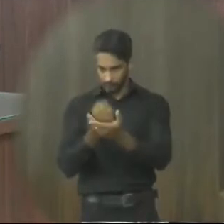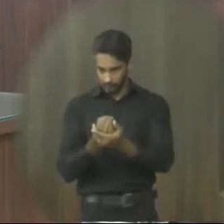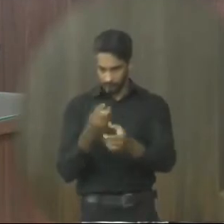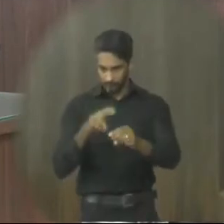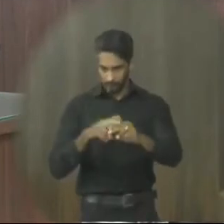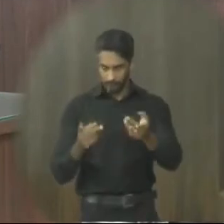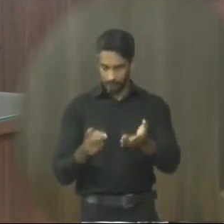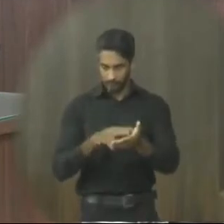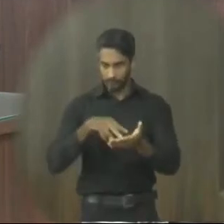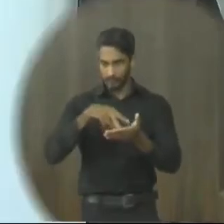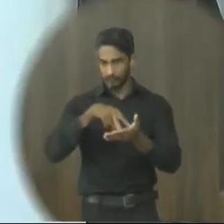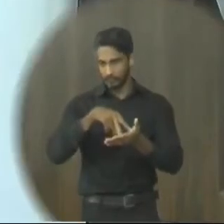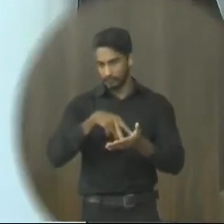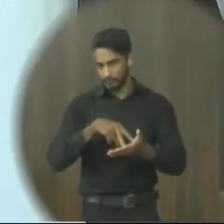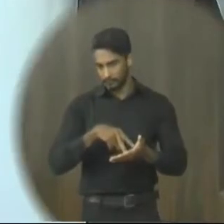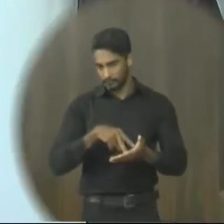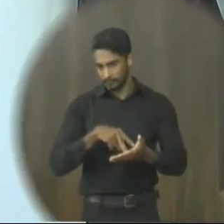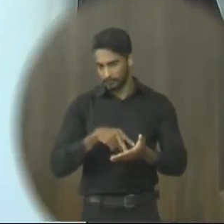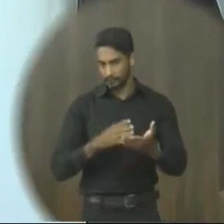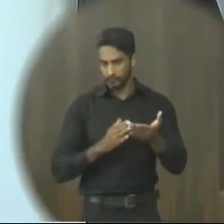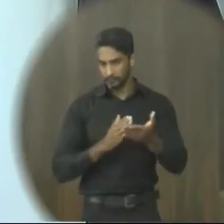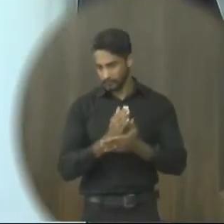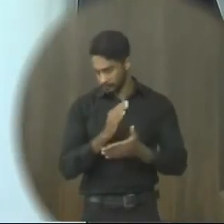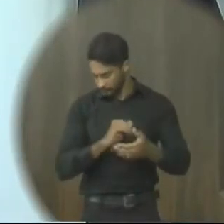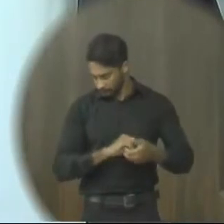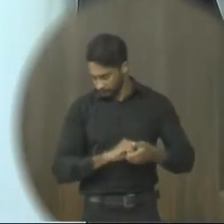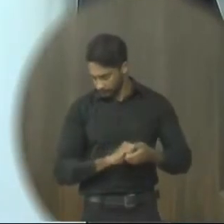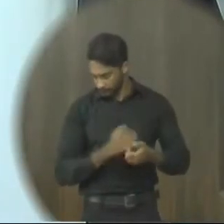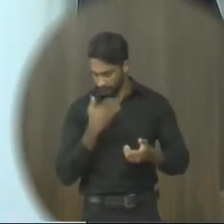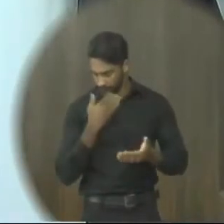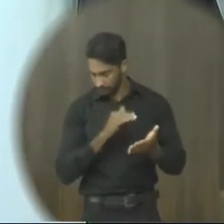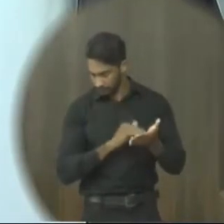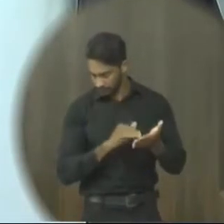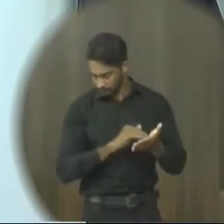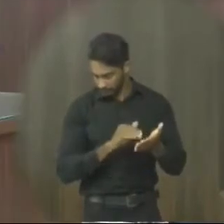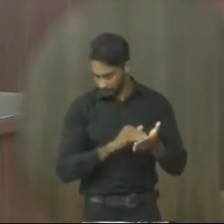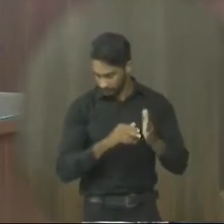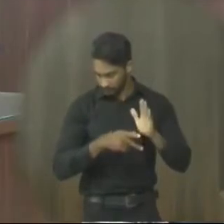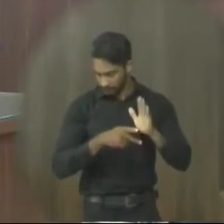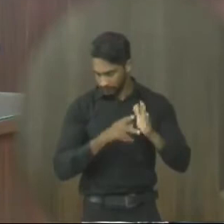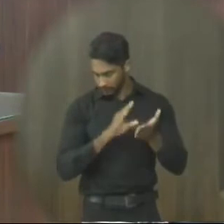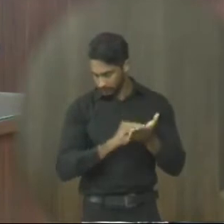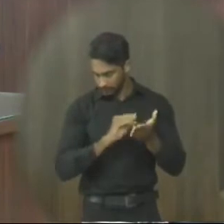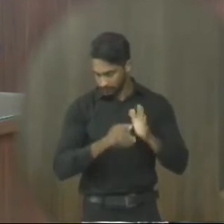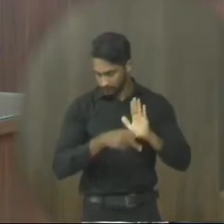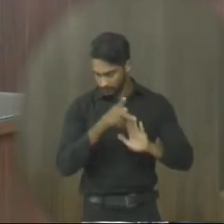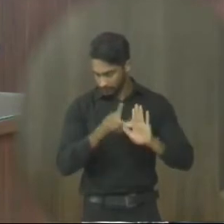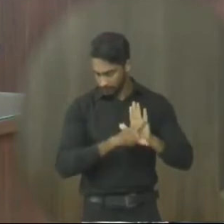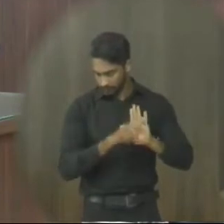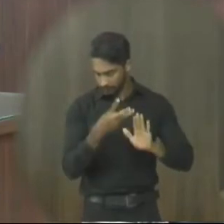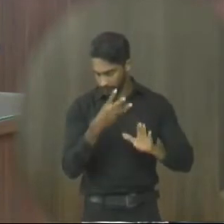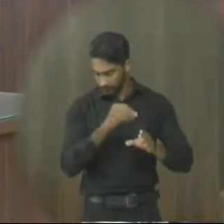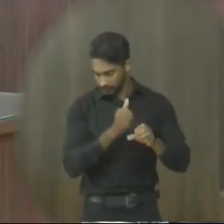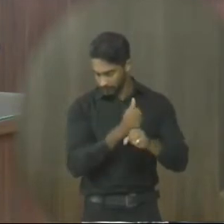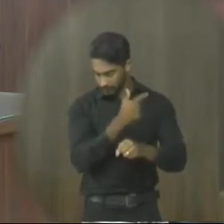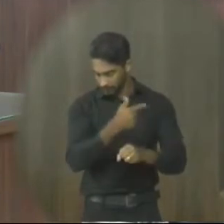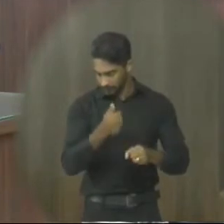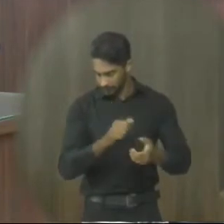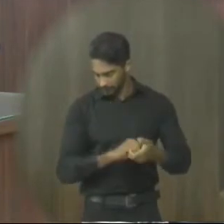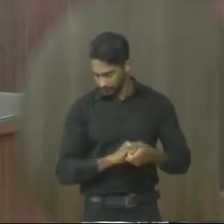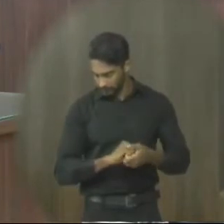sentado, os contrários se levantem. Aprovado. Solicito ao seu secretário faça a leitura da emenda do projeto de lei 030/2022.